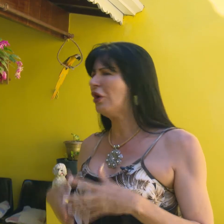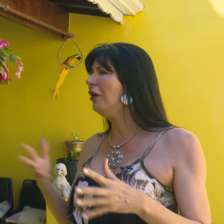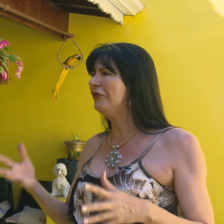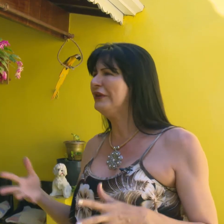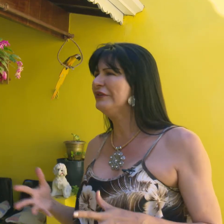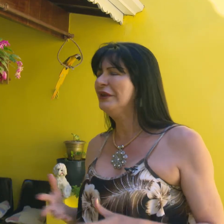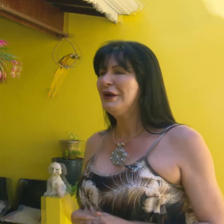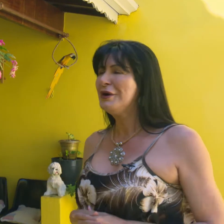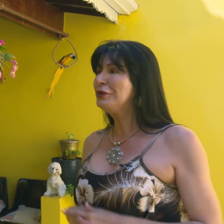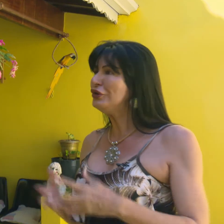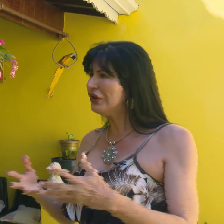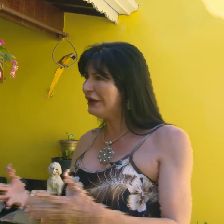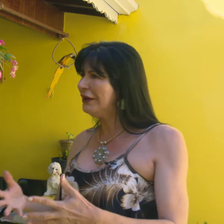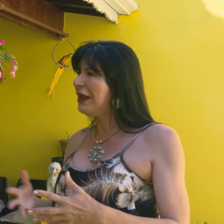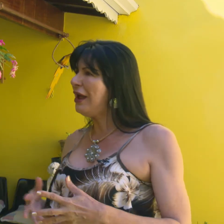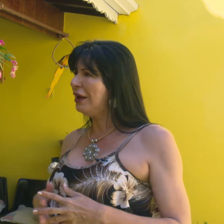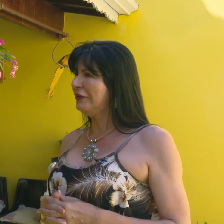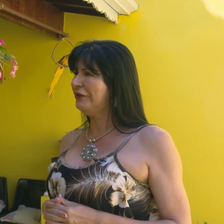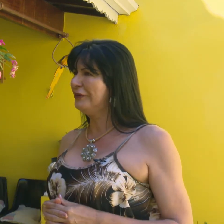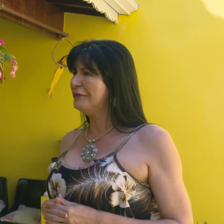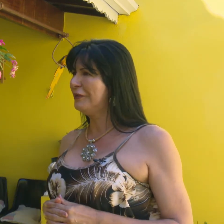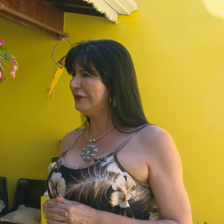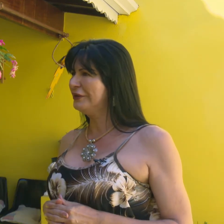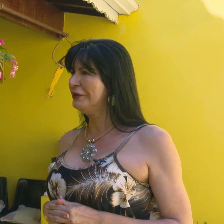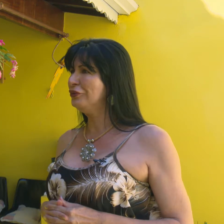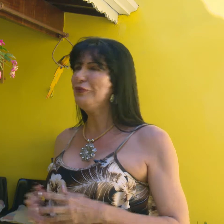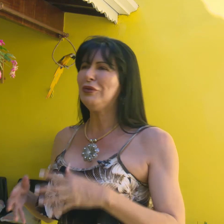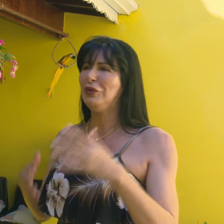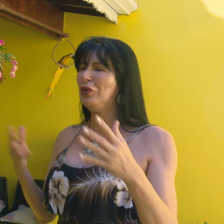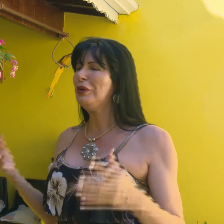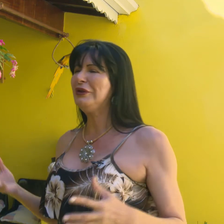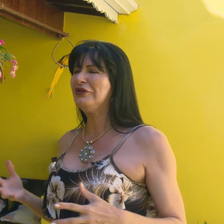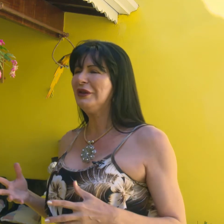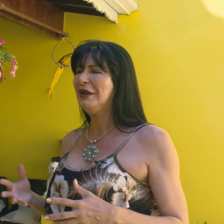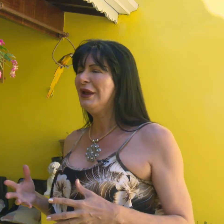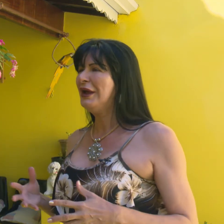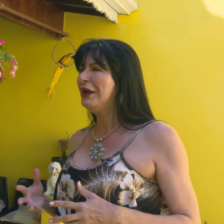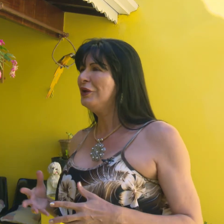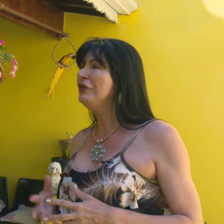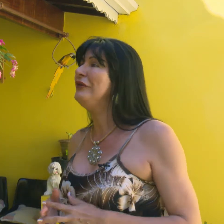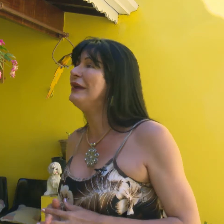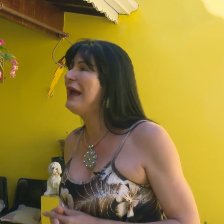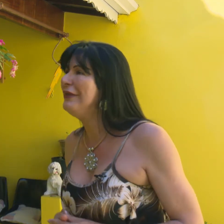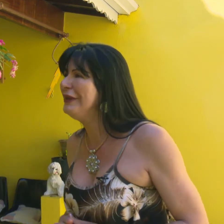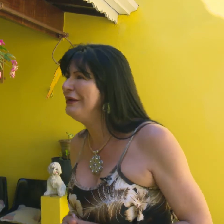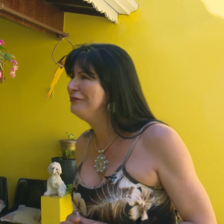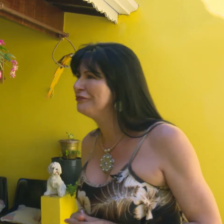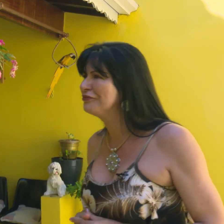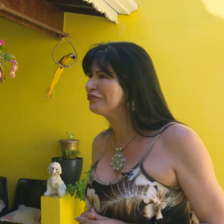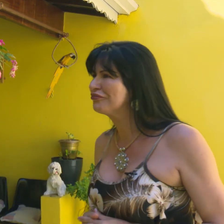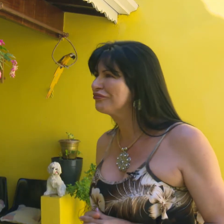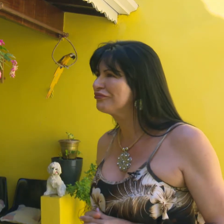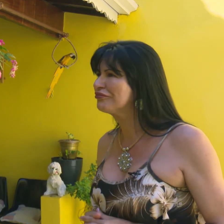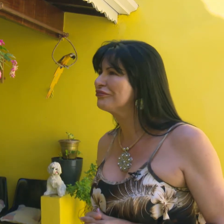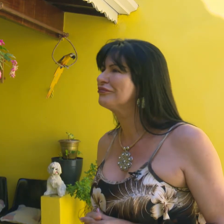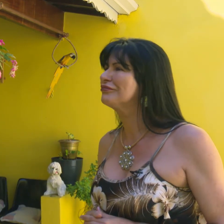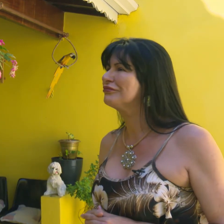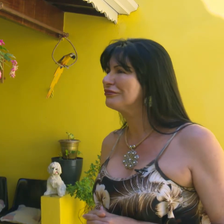para jovens. Quando eu cheguei lá, Aleph, me apresentando um domingo à noite, eu fui vaiada.